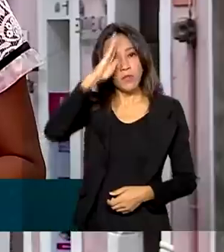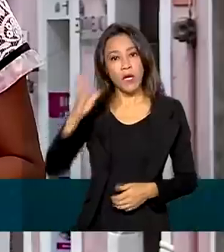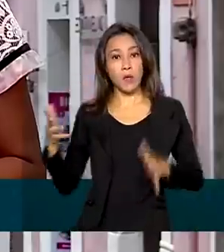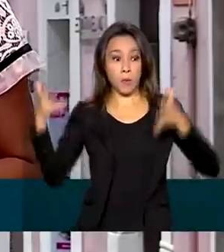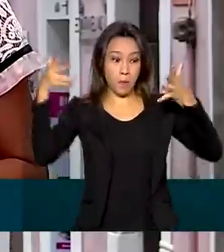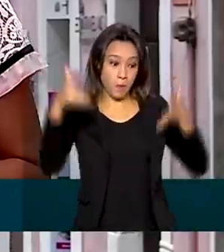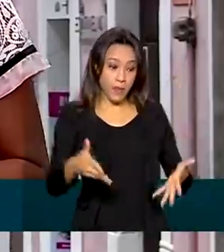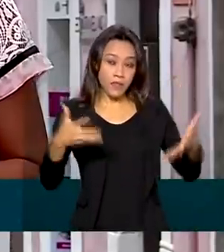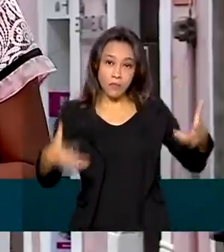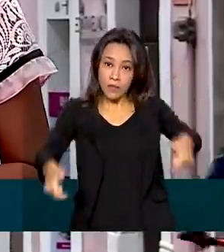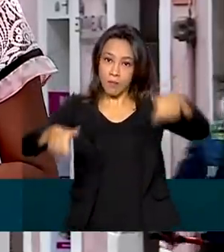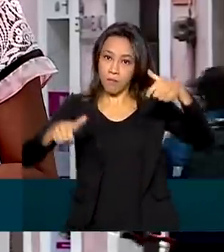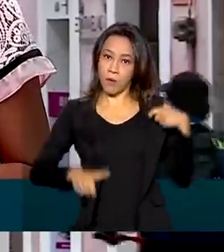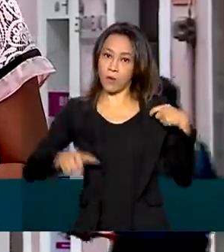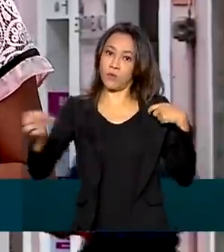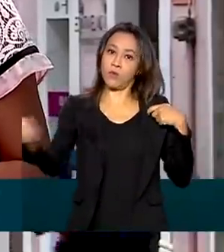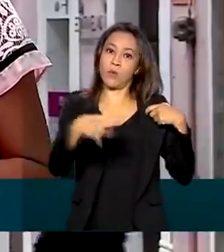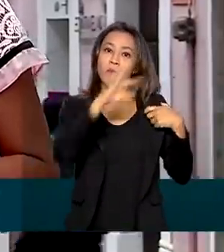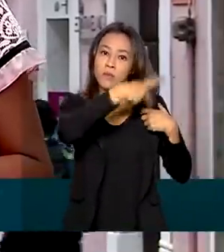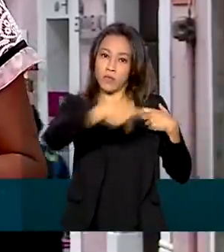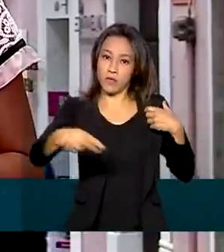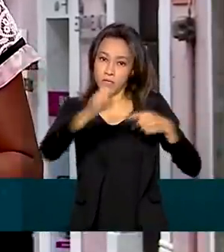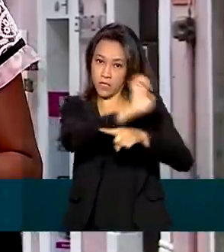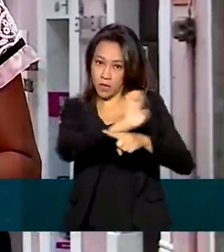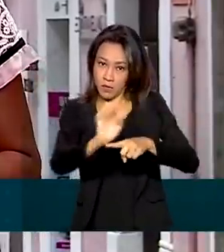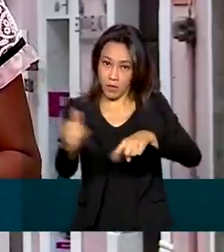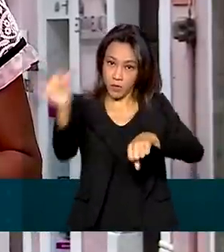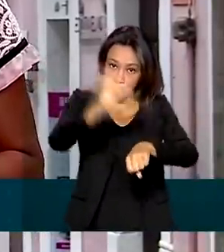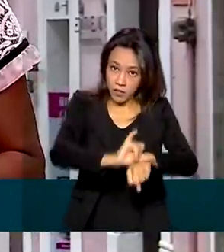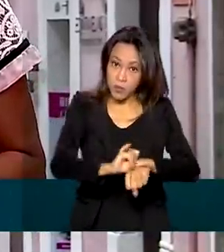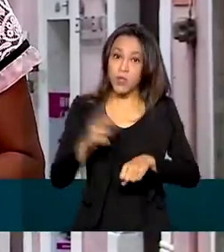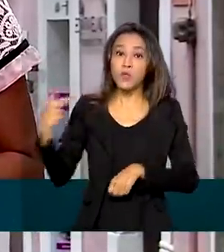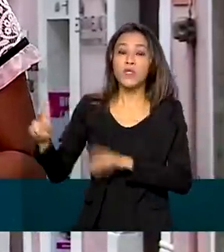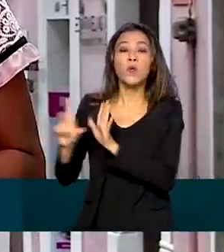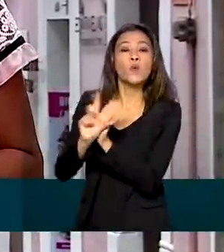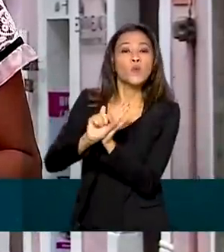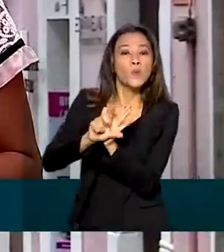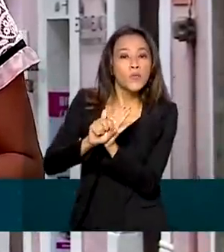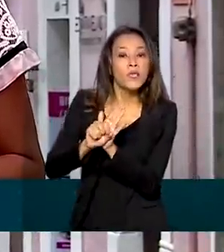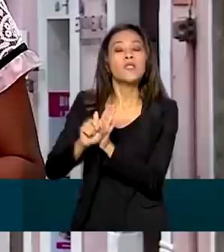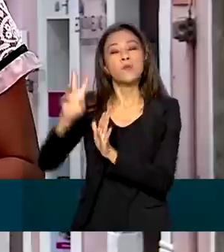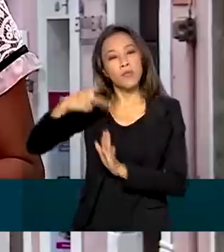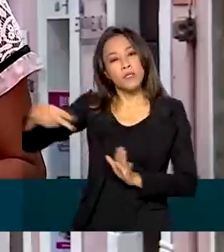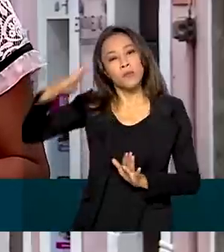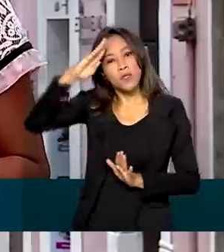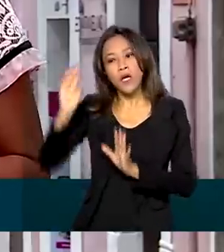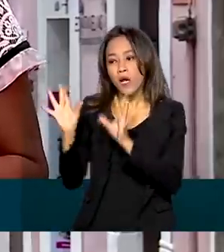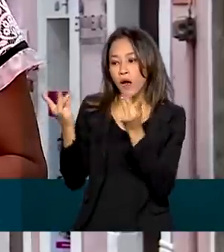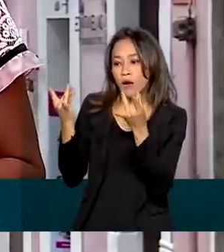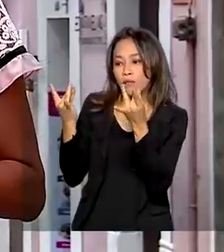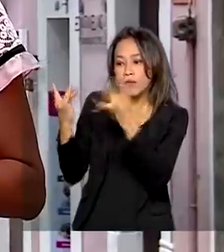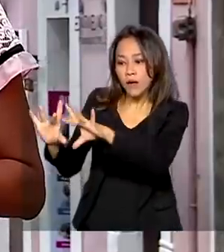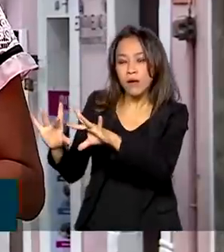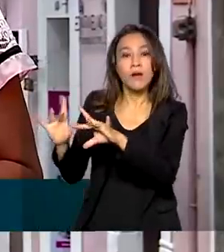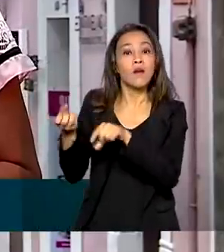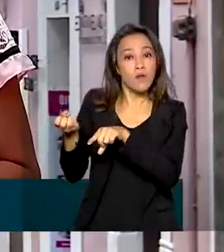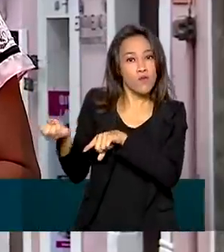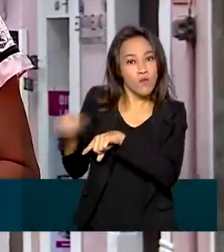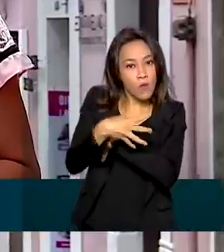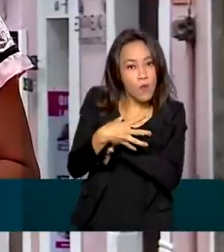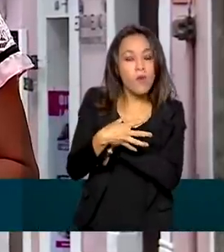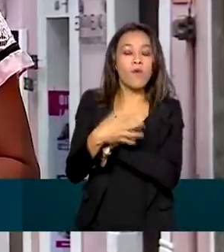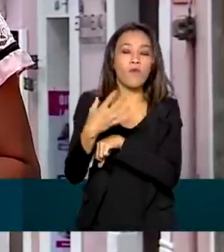posse de Guillermo Lasso aqui em Quito. Em seu Twitter, Bolsonaro afirmou estar certo de que, com a eleição do novo